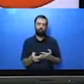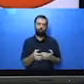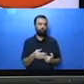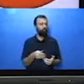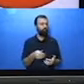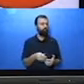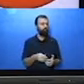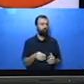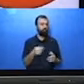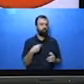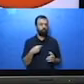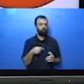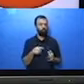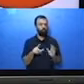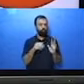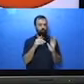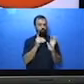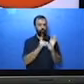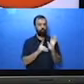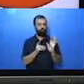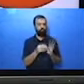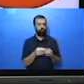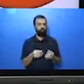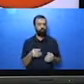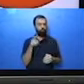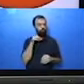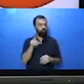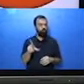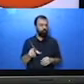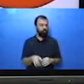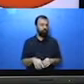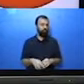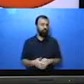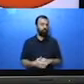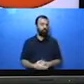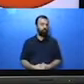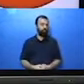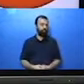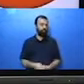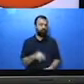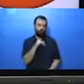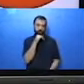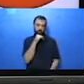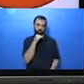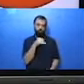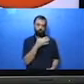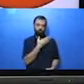losango, paralelogramo, trapézio e o oval. Então todos esses são exemplos de forma